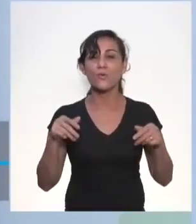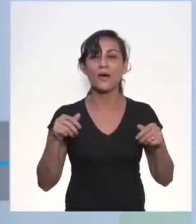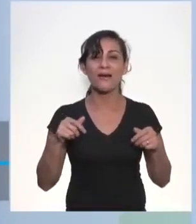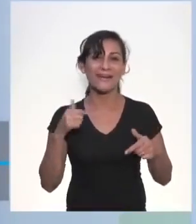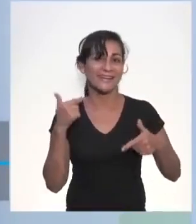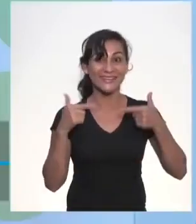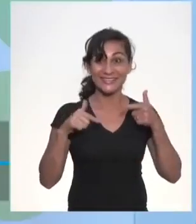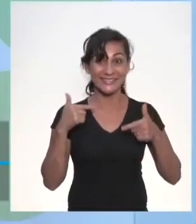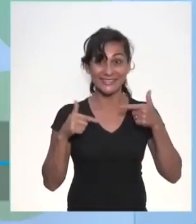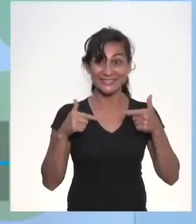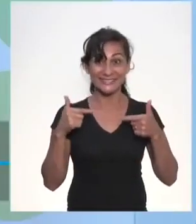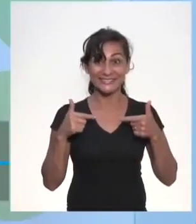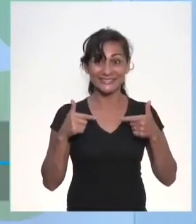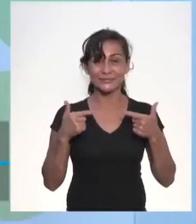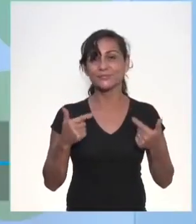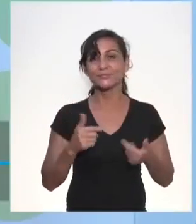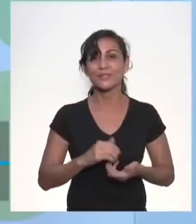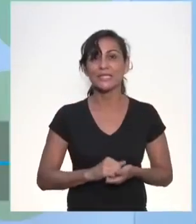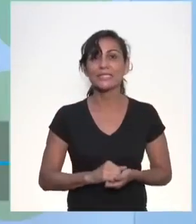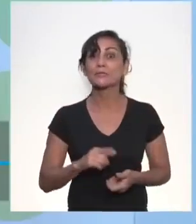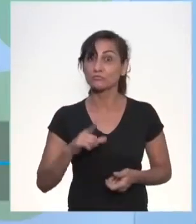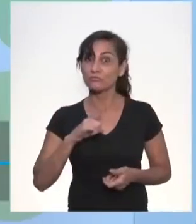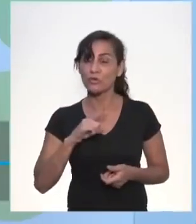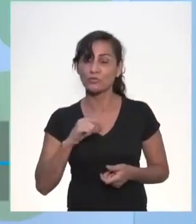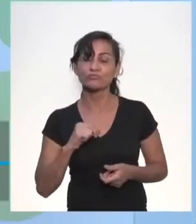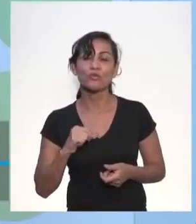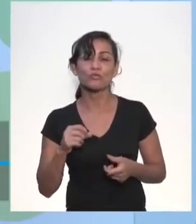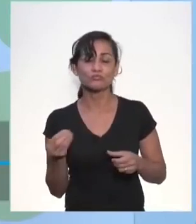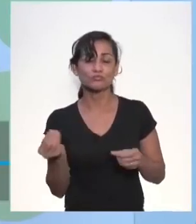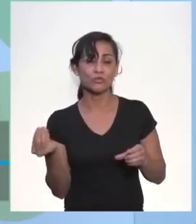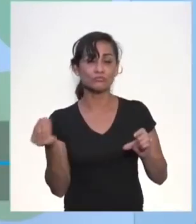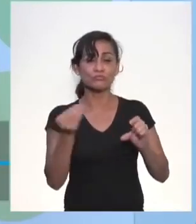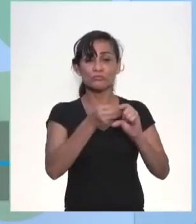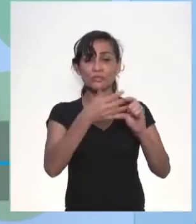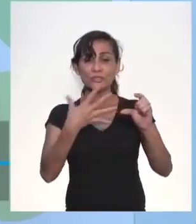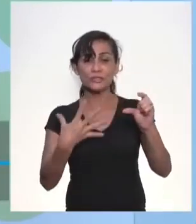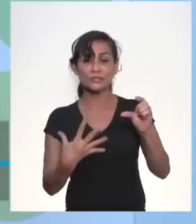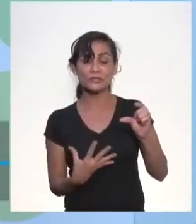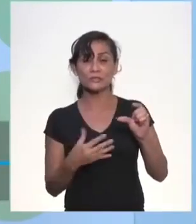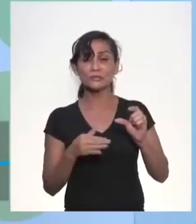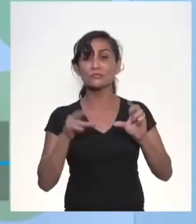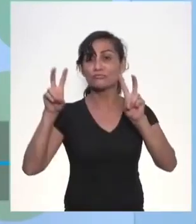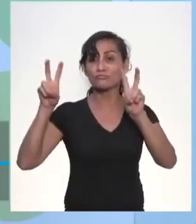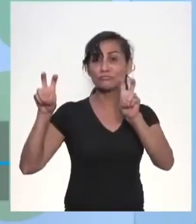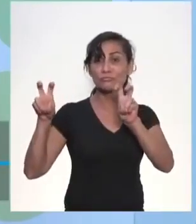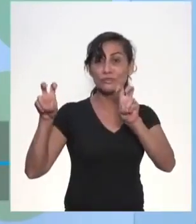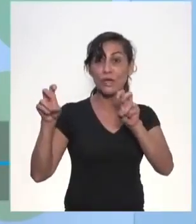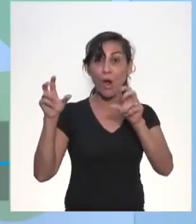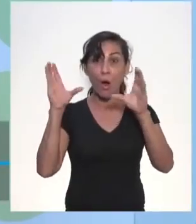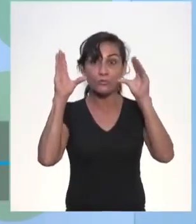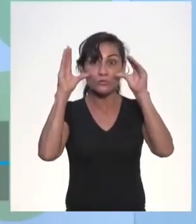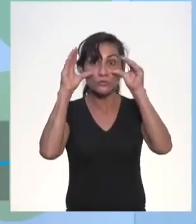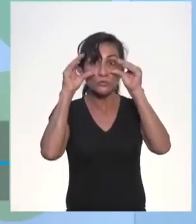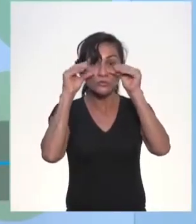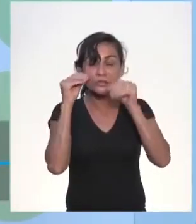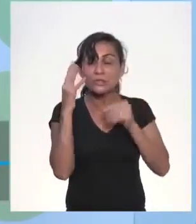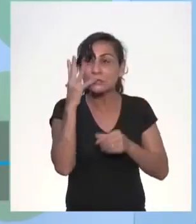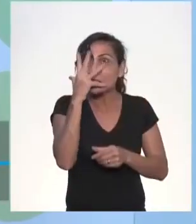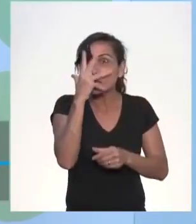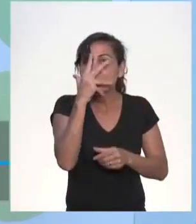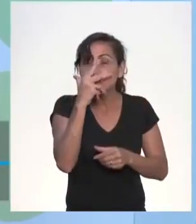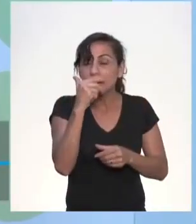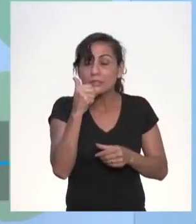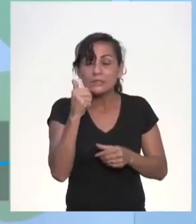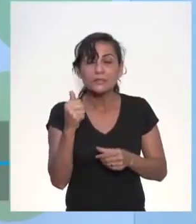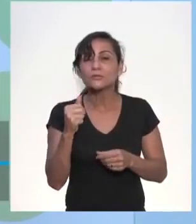Isso. Olha só, o autor ele coloca algumas características do tipo... olhos escuros, tão lindos, tão puros,